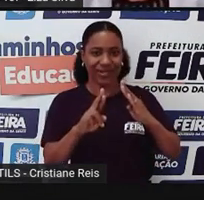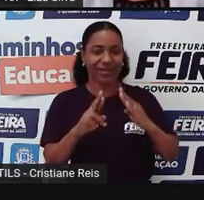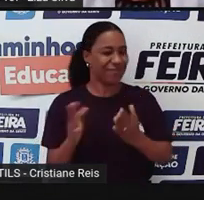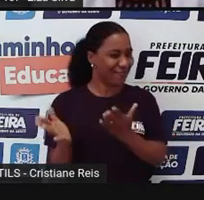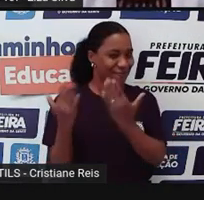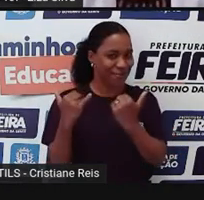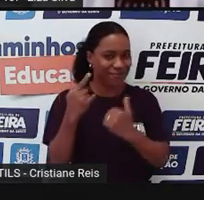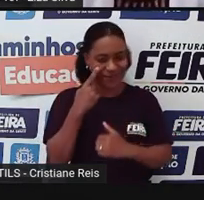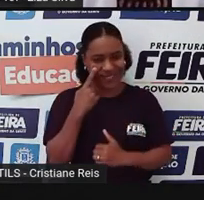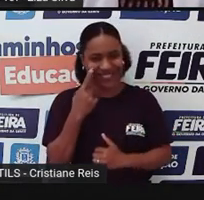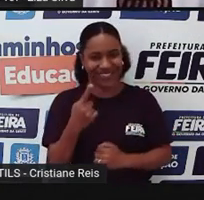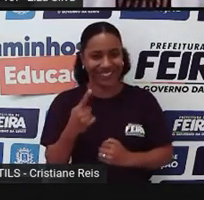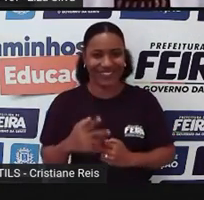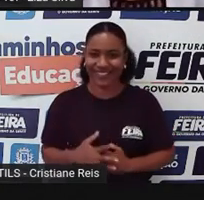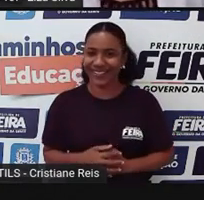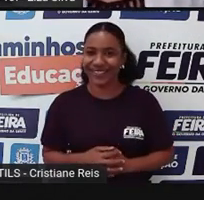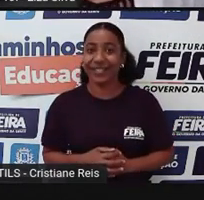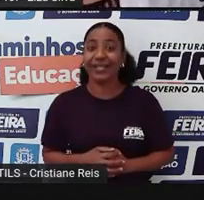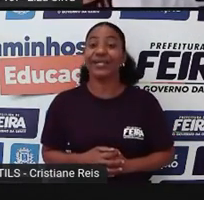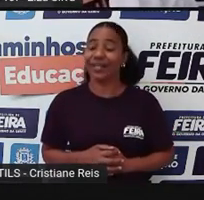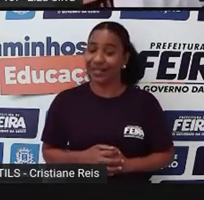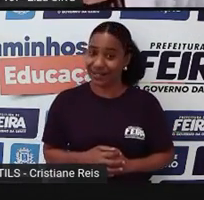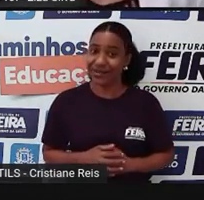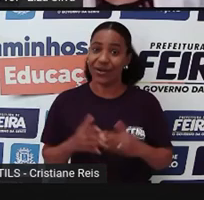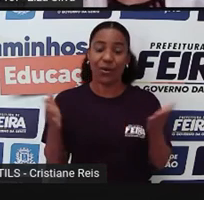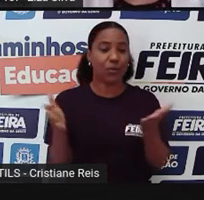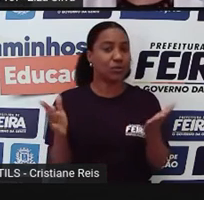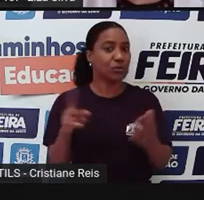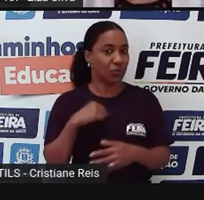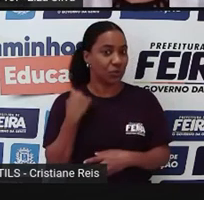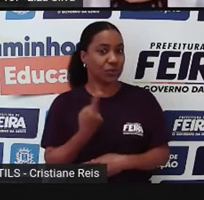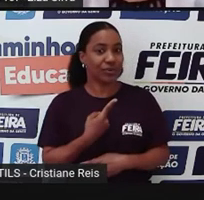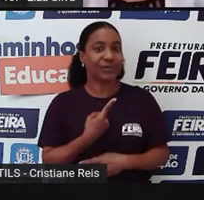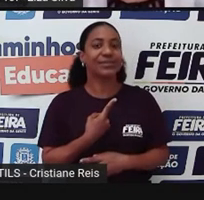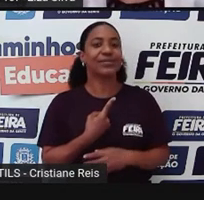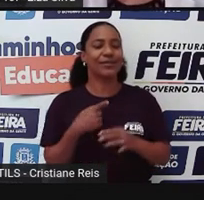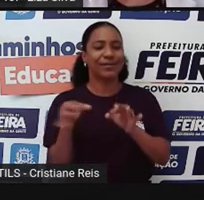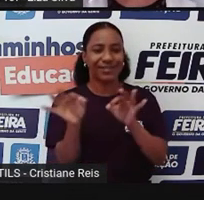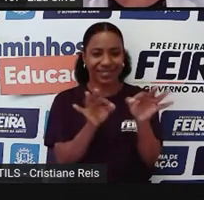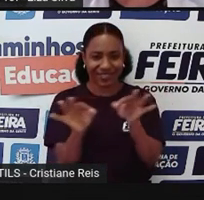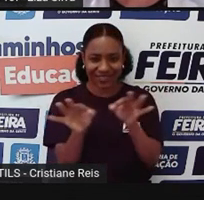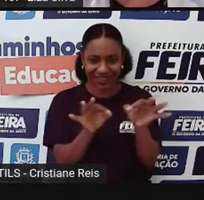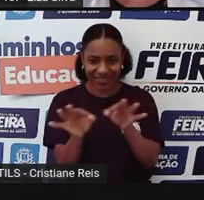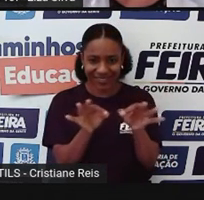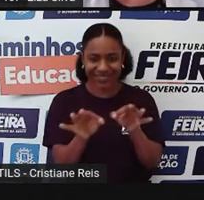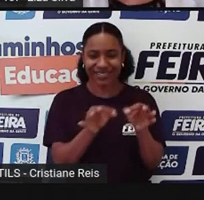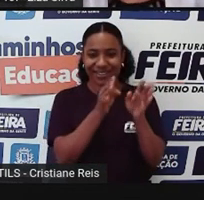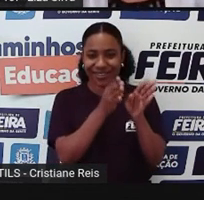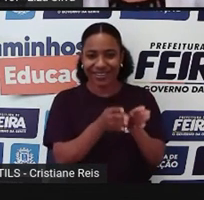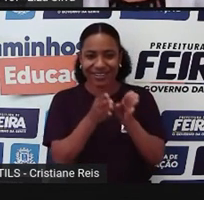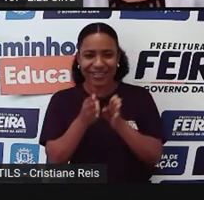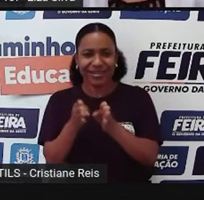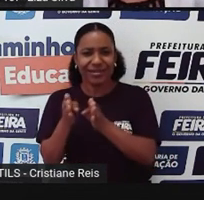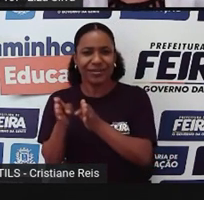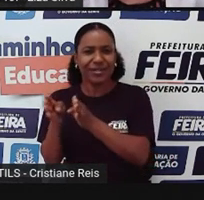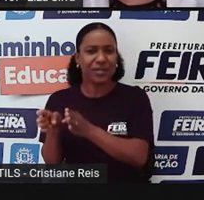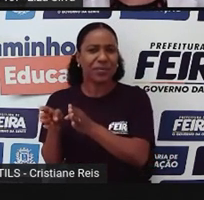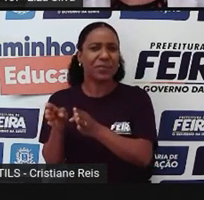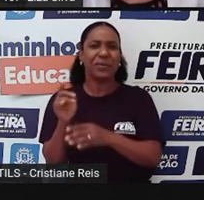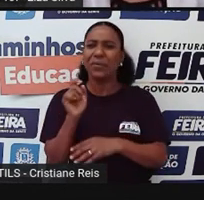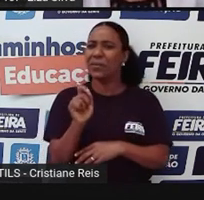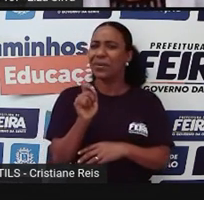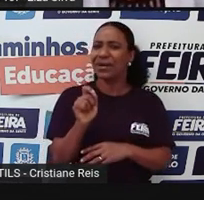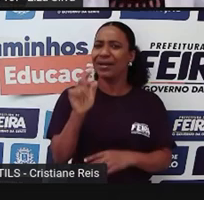let's go on E hoje nós vamos elaborar o nosso saiu table O que é um ensaio